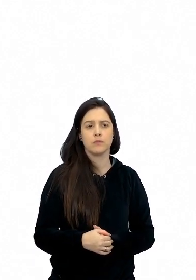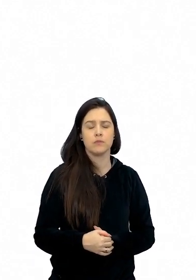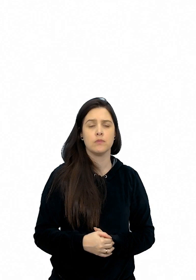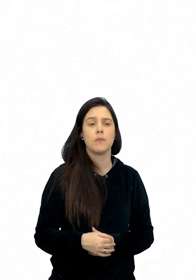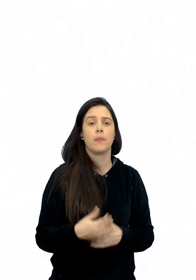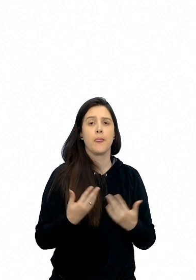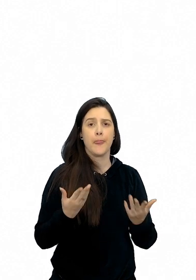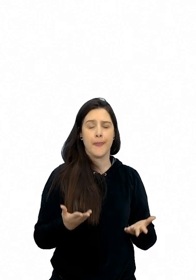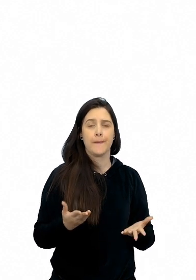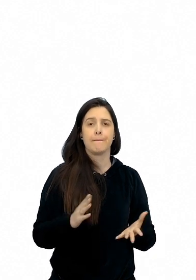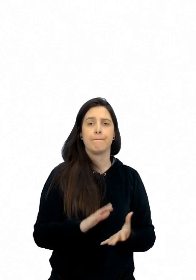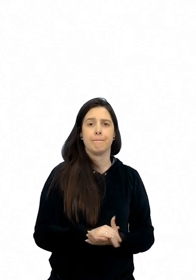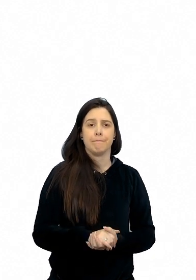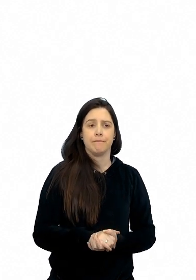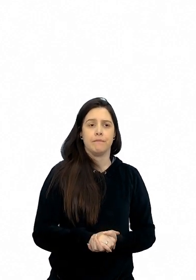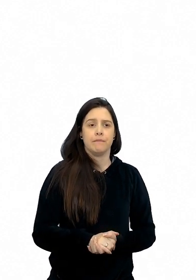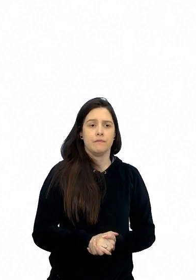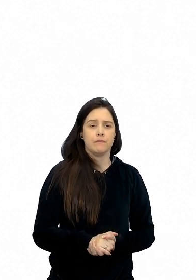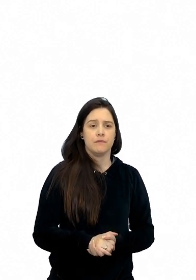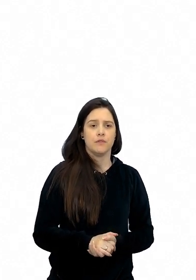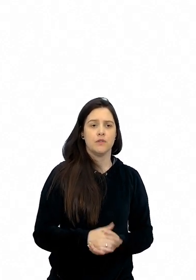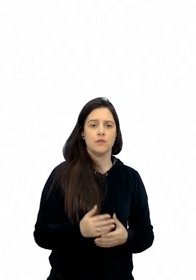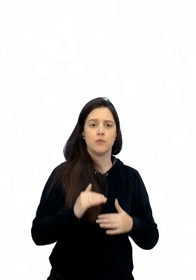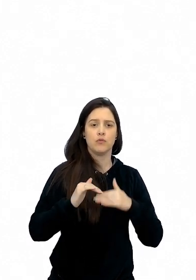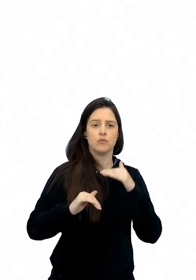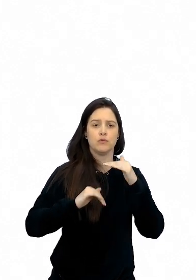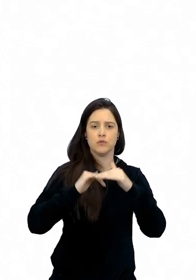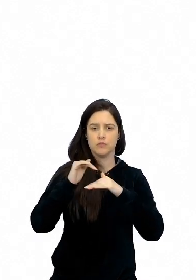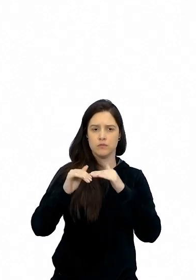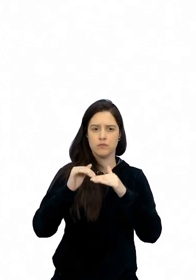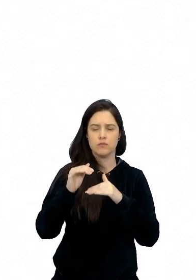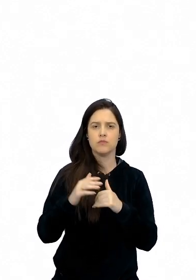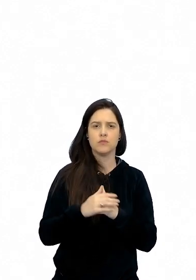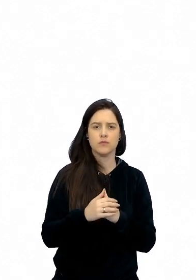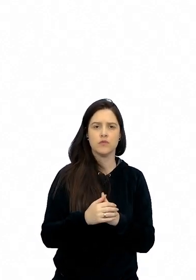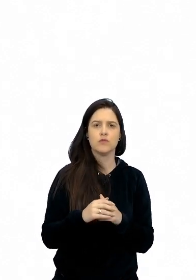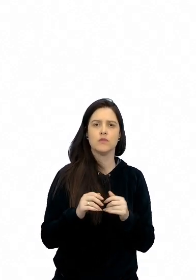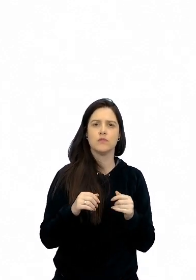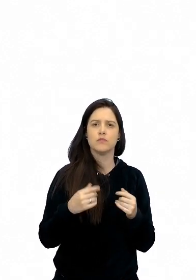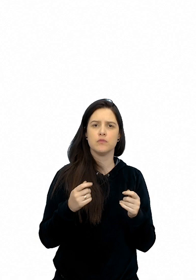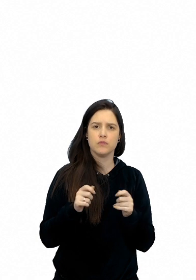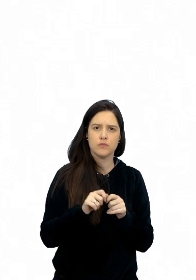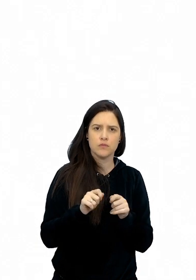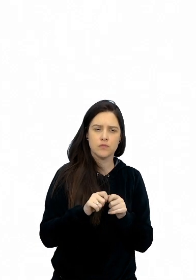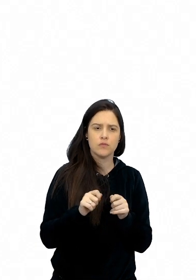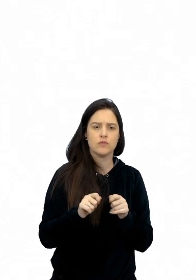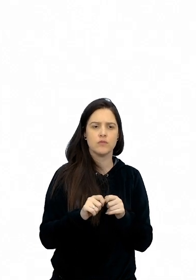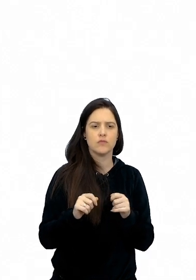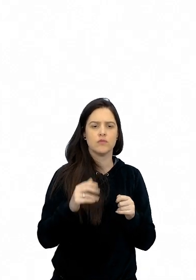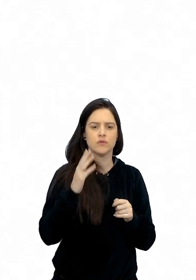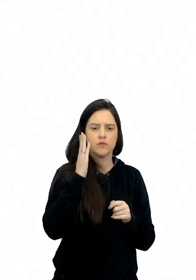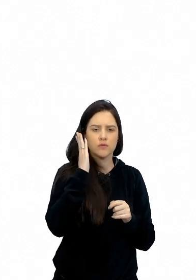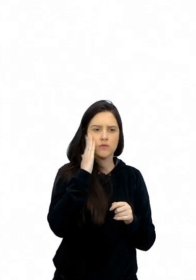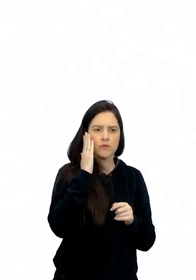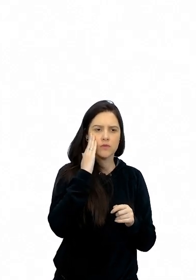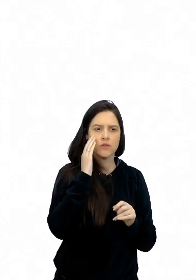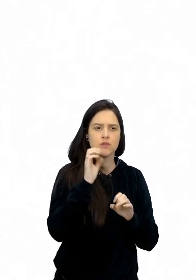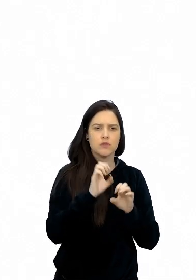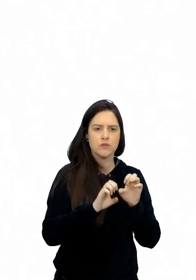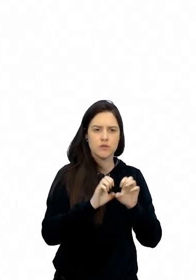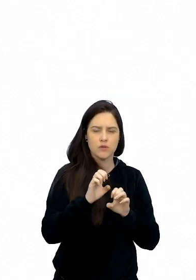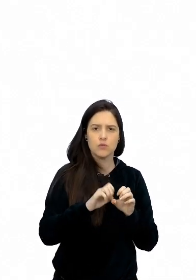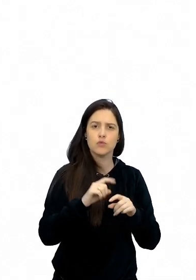E aí, né, pensando para o desenvolver disso, né, das habilidades, dos temas, né, a gente tem isso